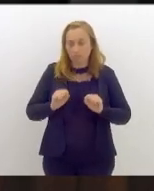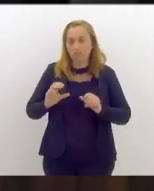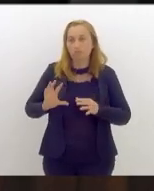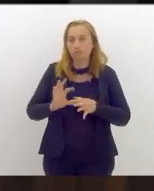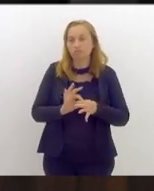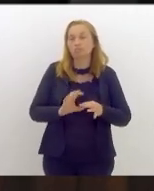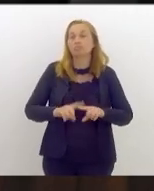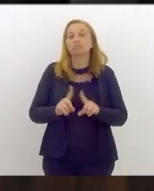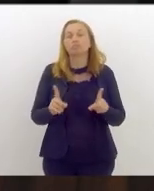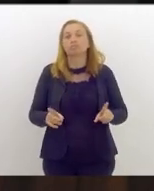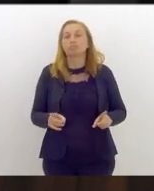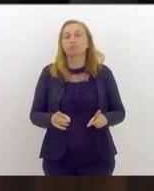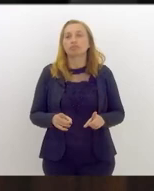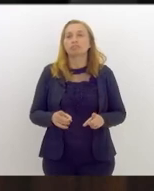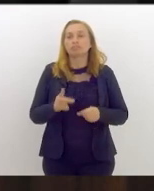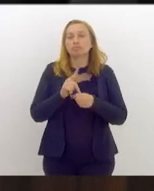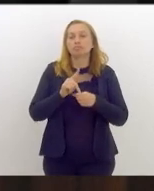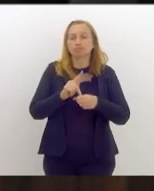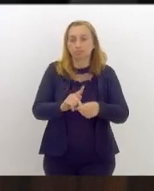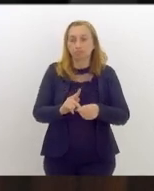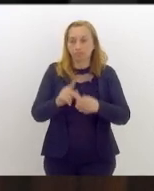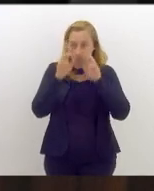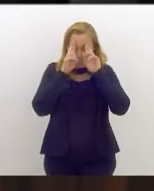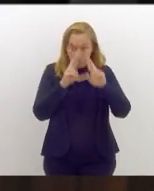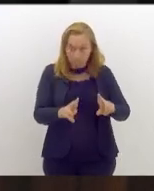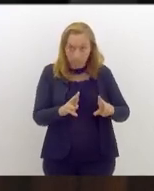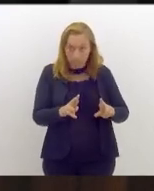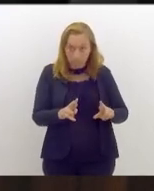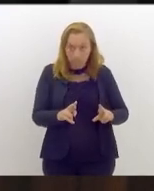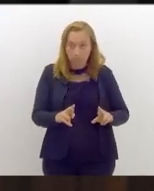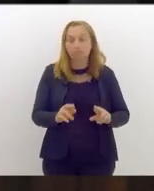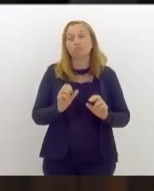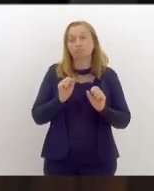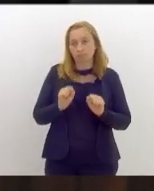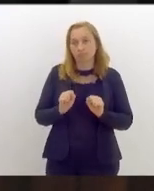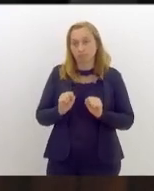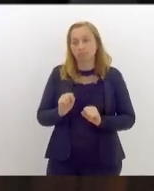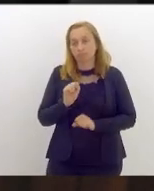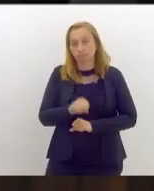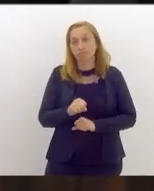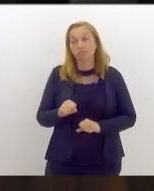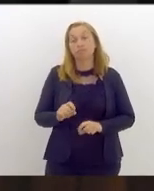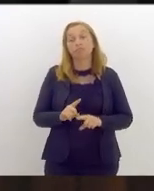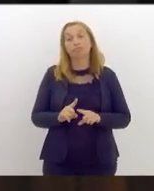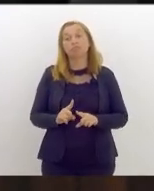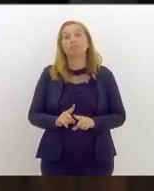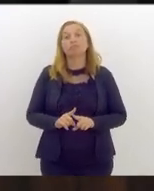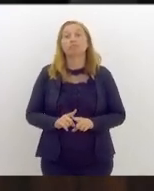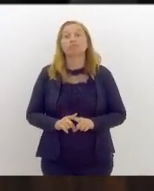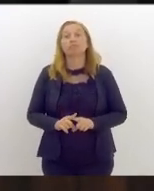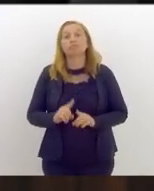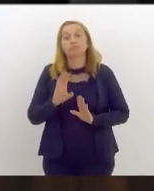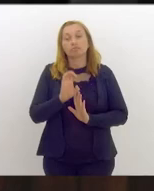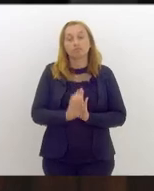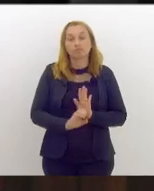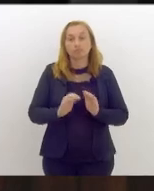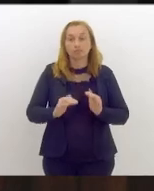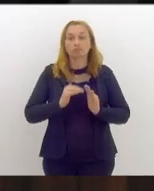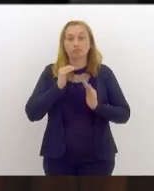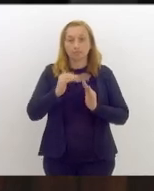mas o procurador que a gente respeita muito muito de esportes sim desde que seja uma emenda